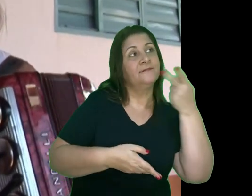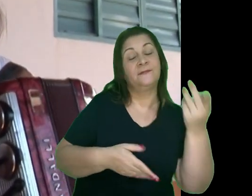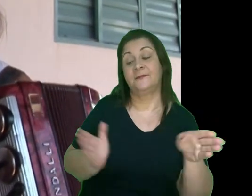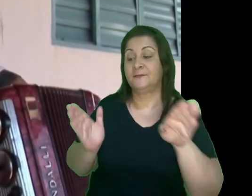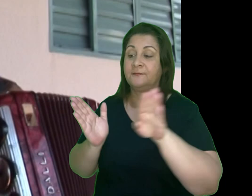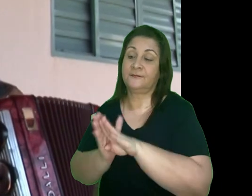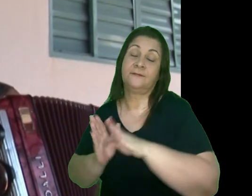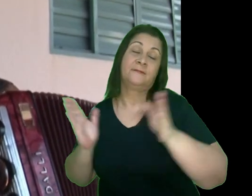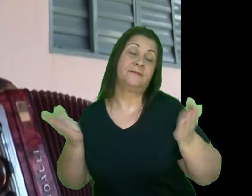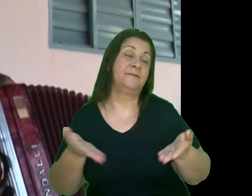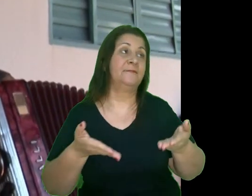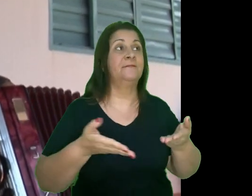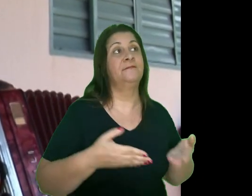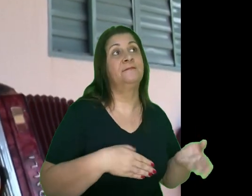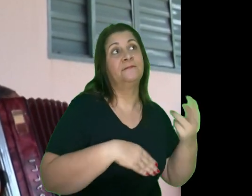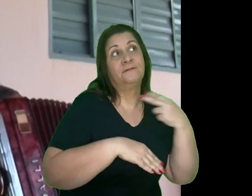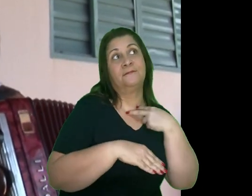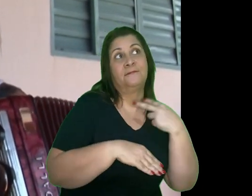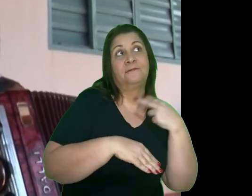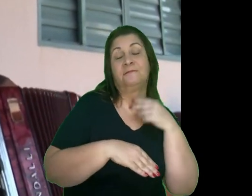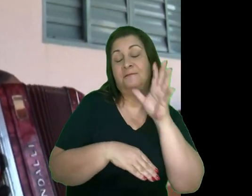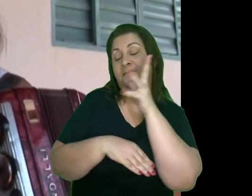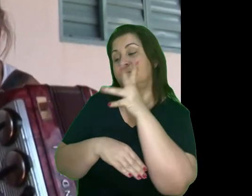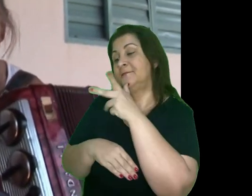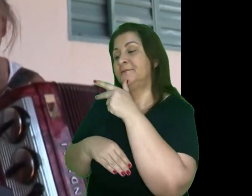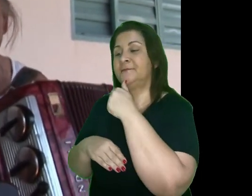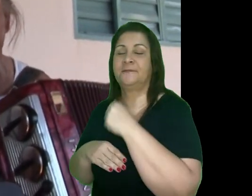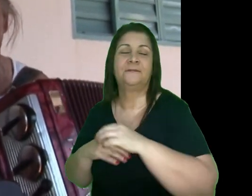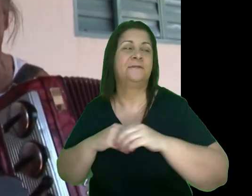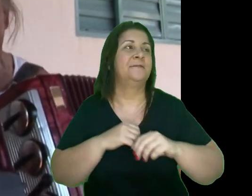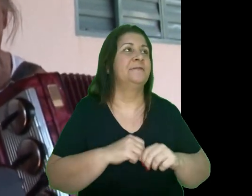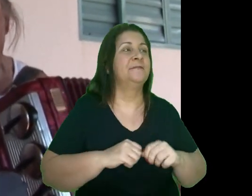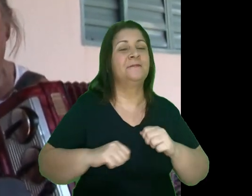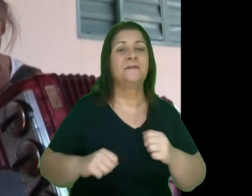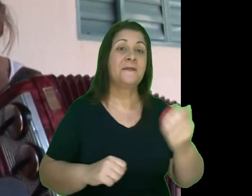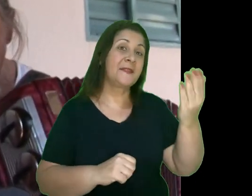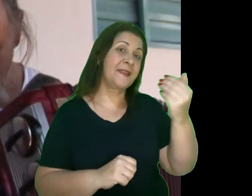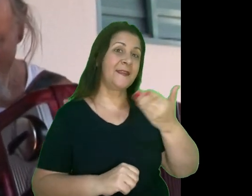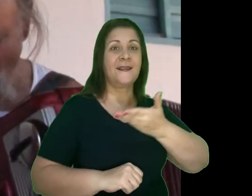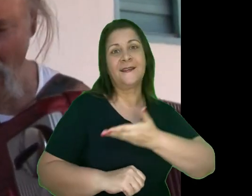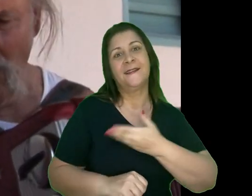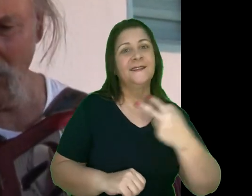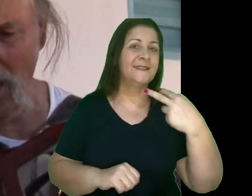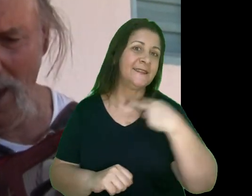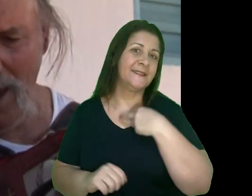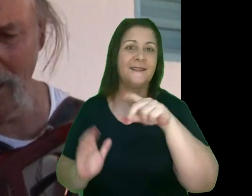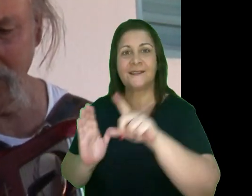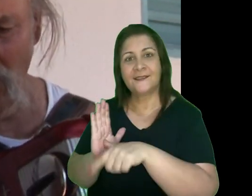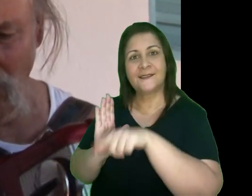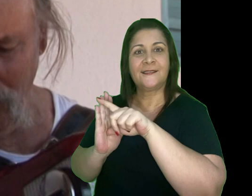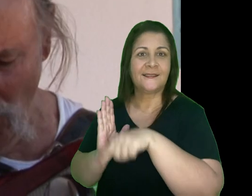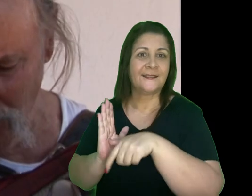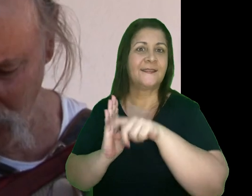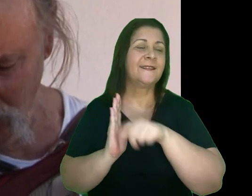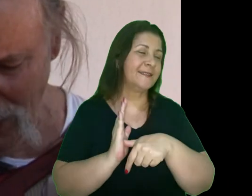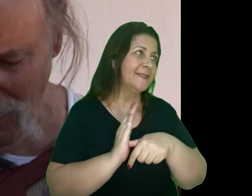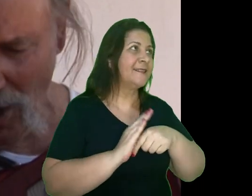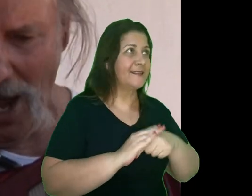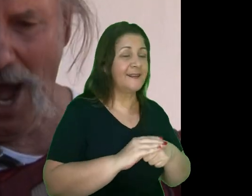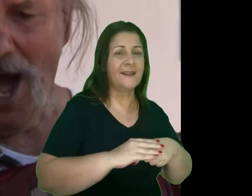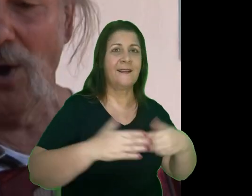vou falar. Tô chegando aqui agora, eu não posso demorar. Falou, colega, que eu não